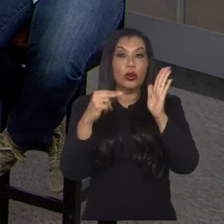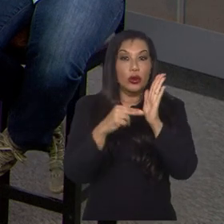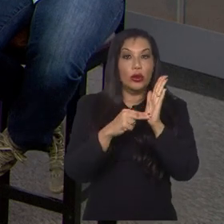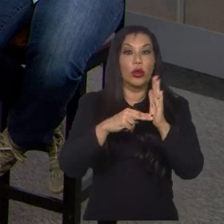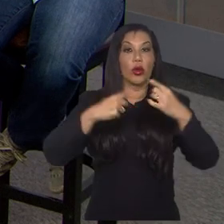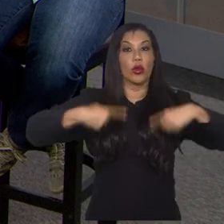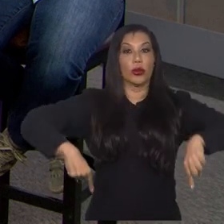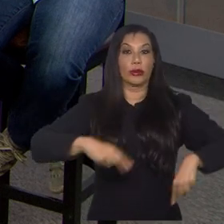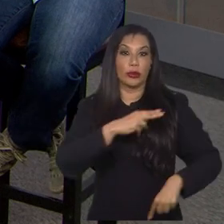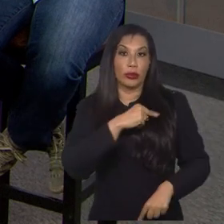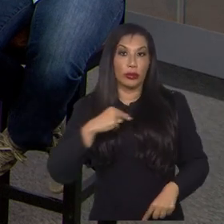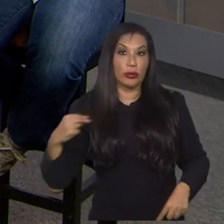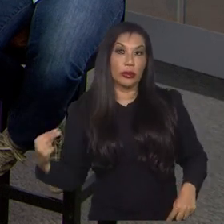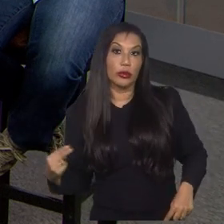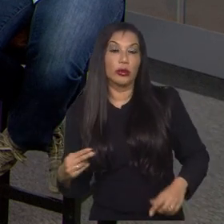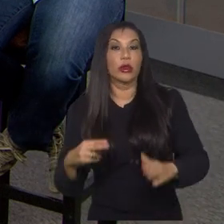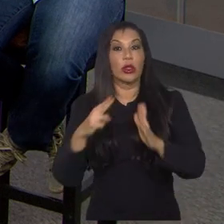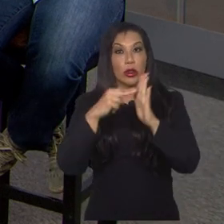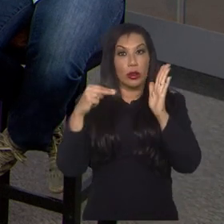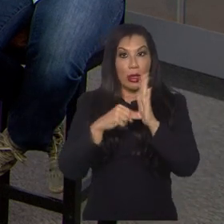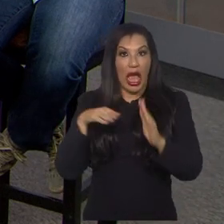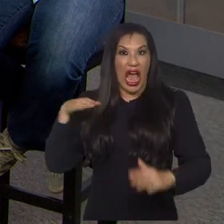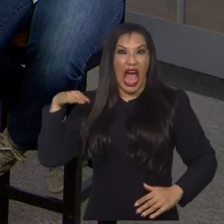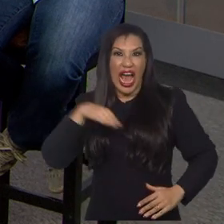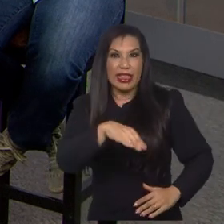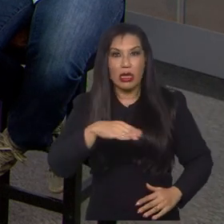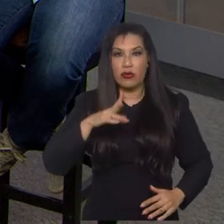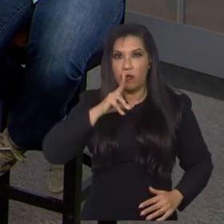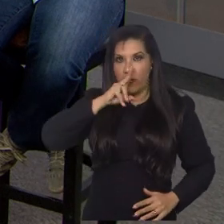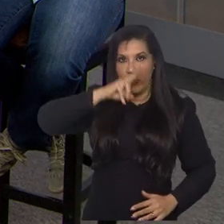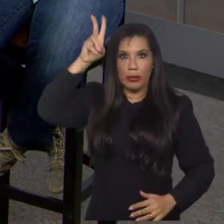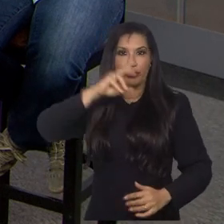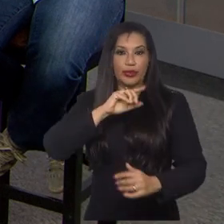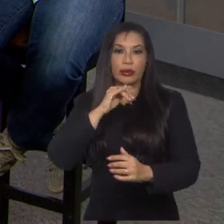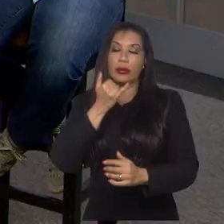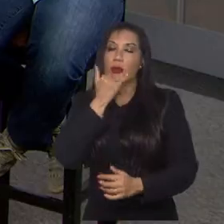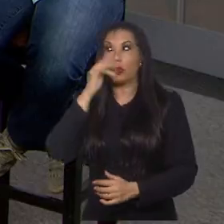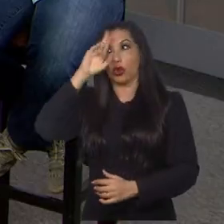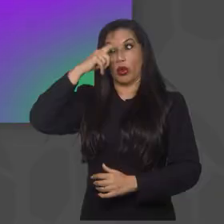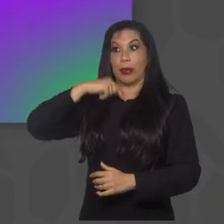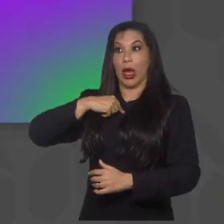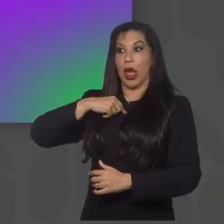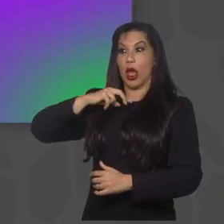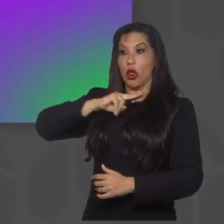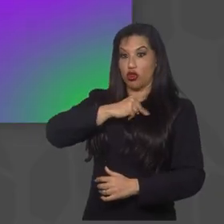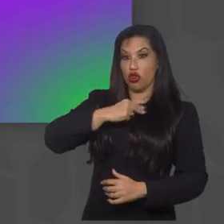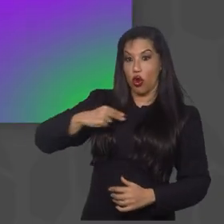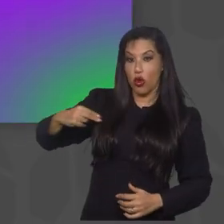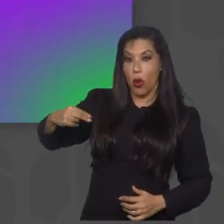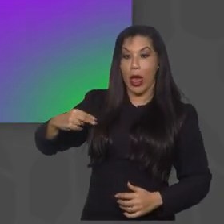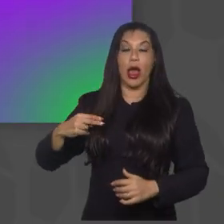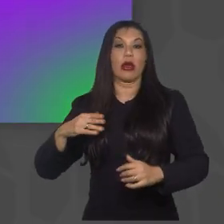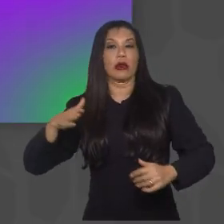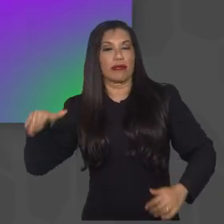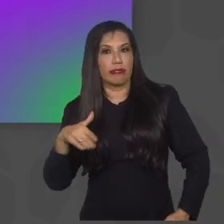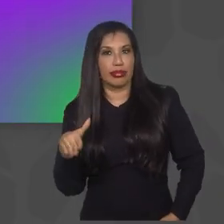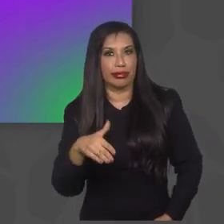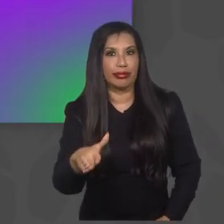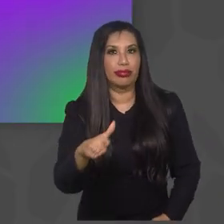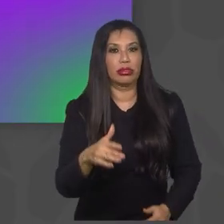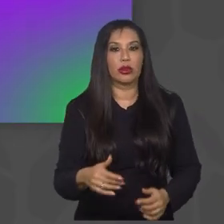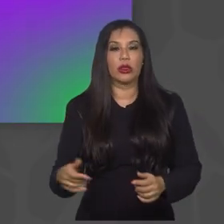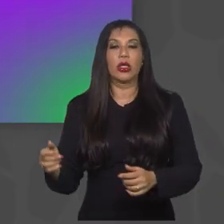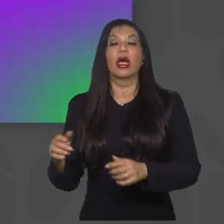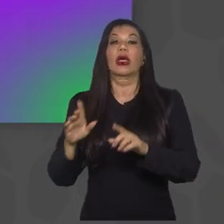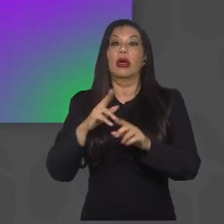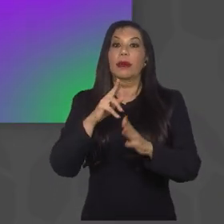Nova Zelândia tem um ataque poderoso, mas também... A Noruega tem um ataque poderoso e aí a